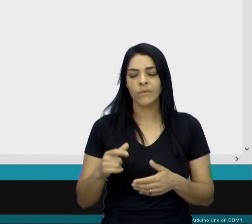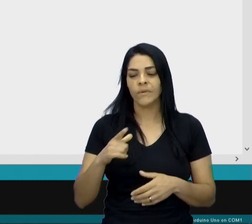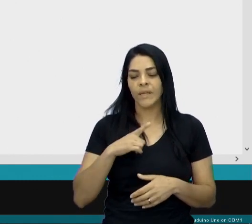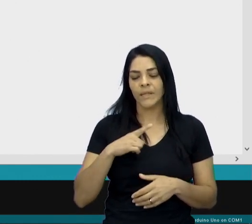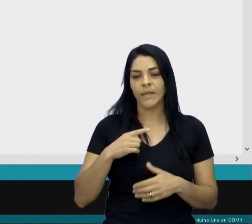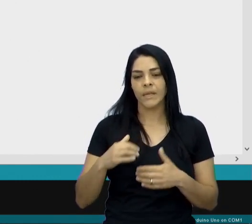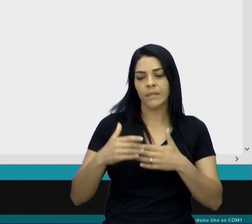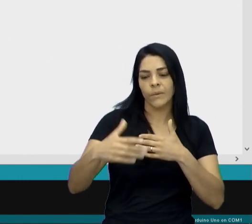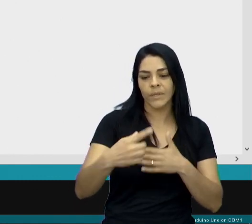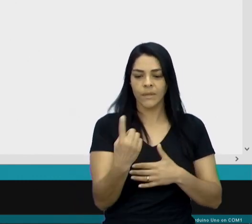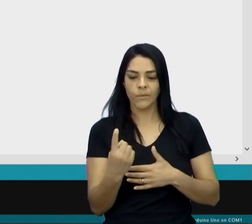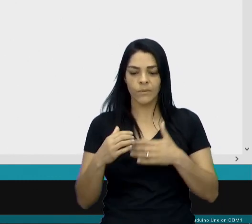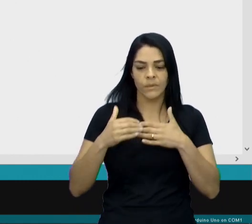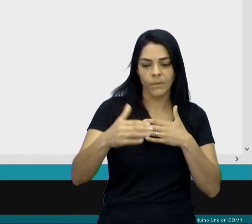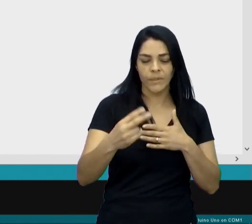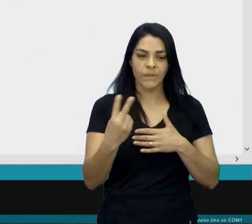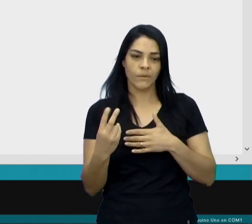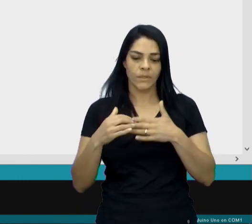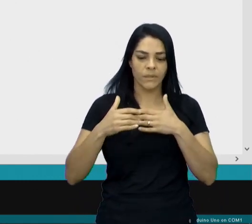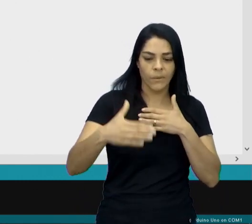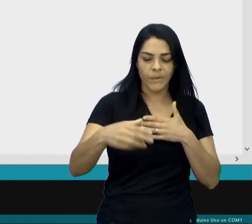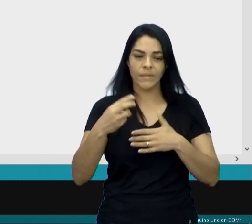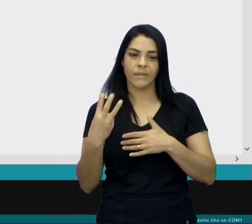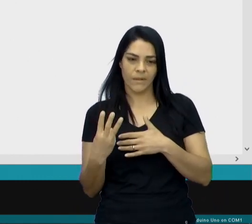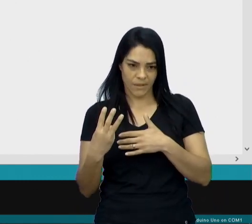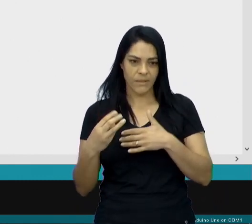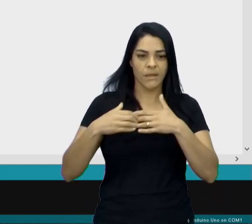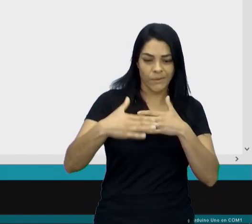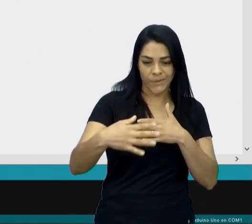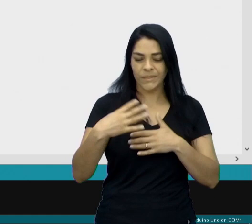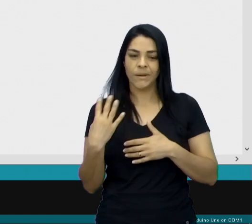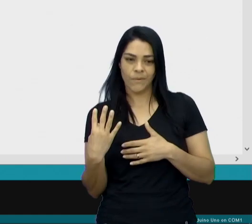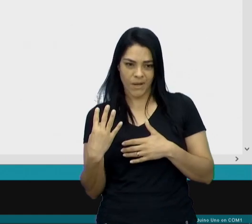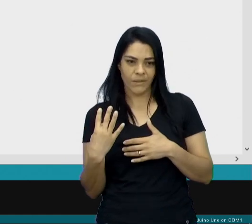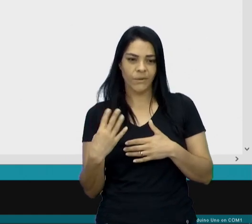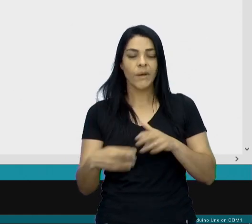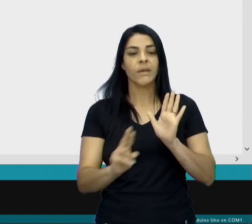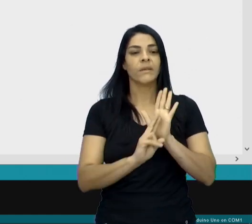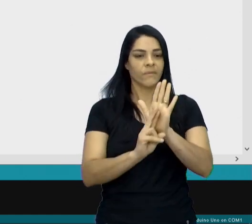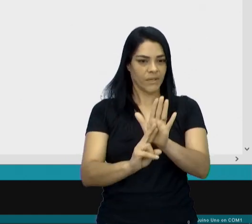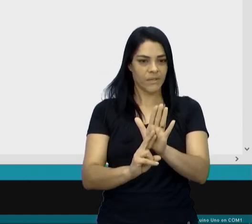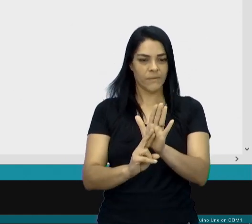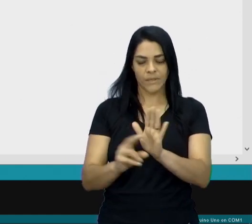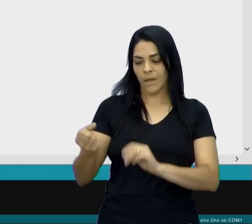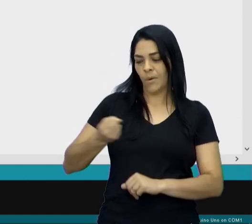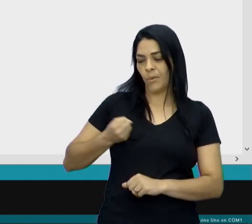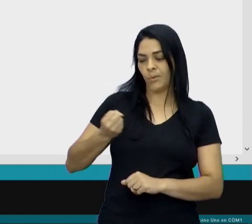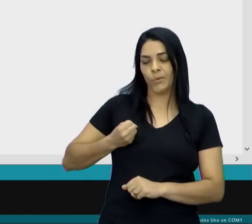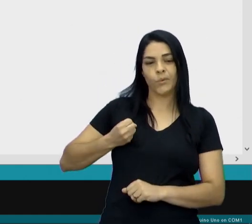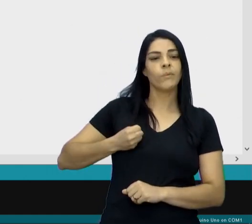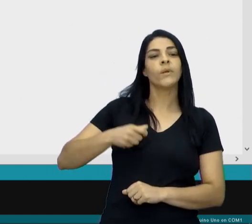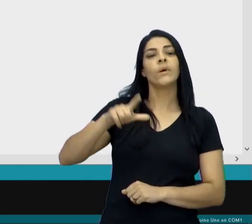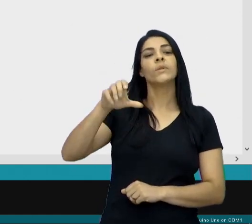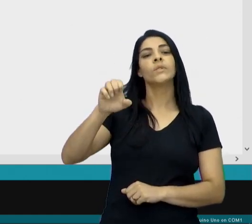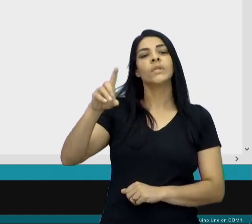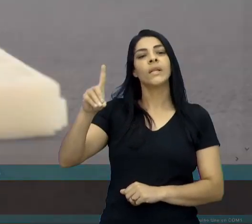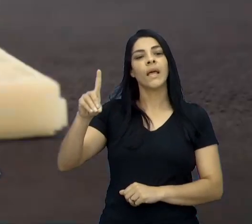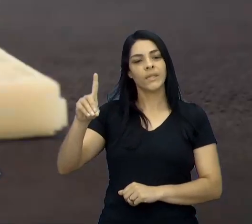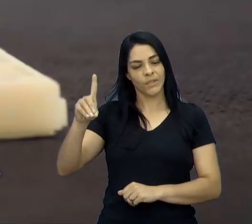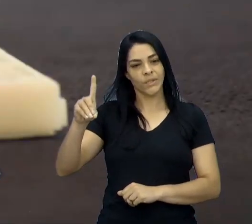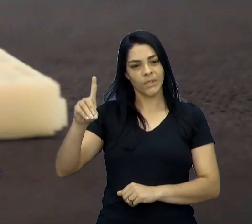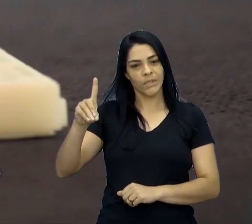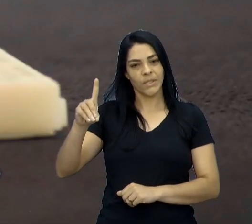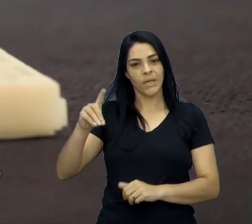1, sequência 2, né? No caso, essas sequências vão representar também o número de LEDs. Na sequência 1, vai acender um